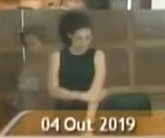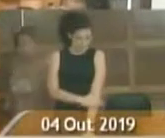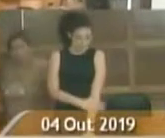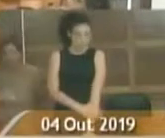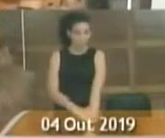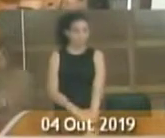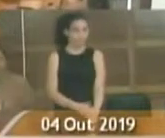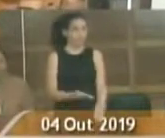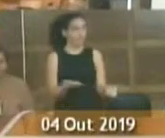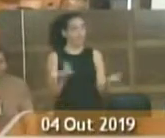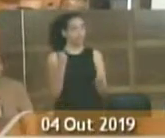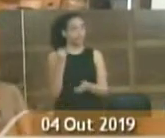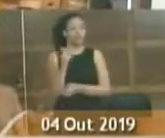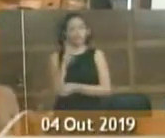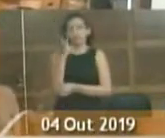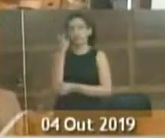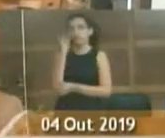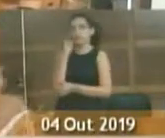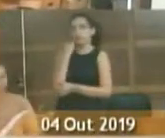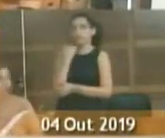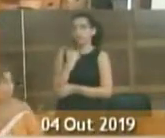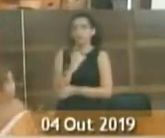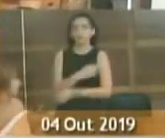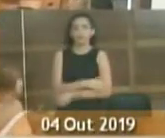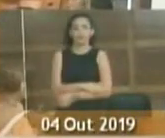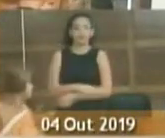Retorna agora a palavra à vereadora Jane Veiga.